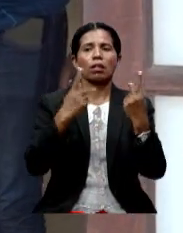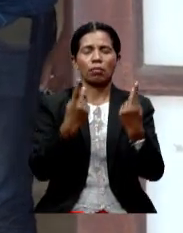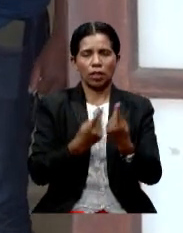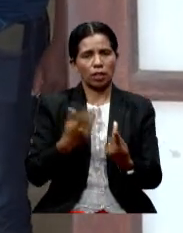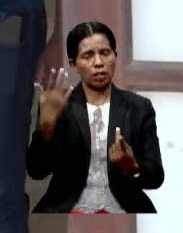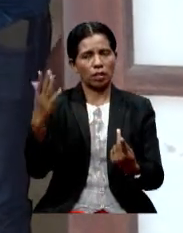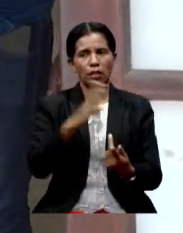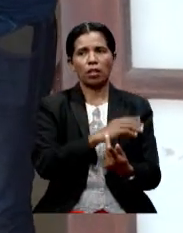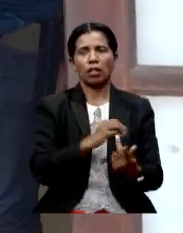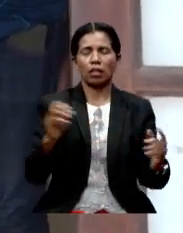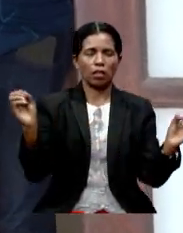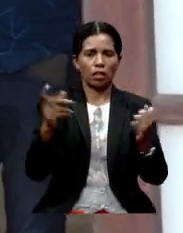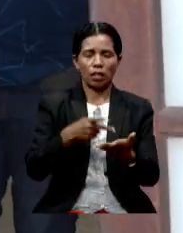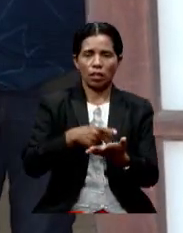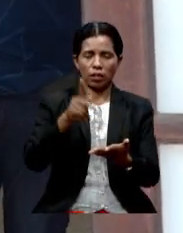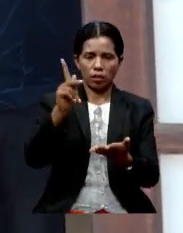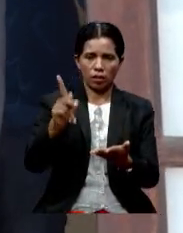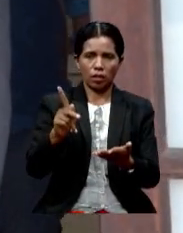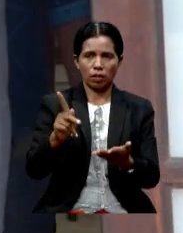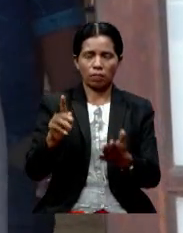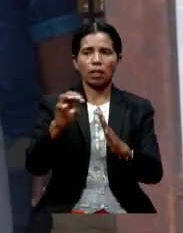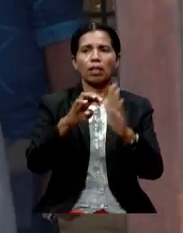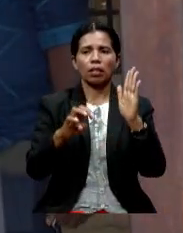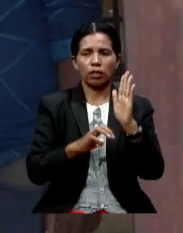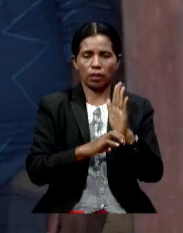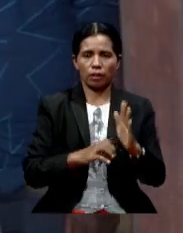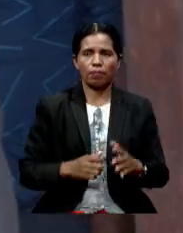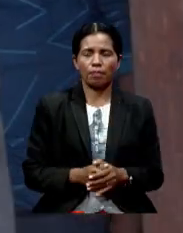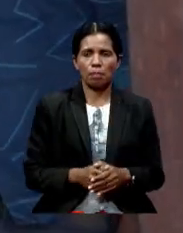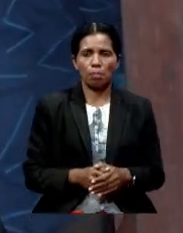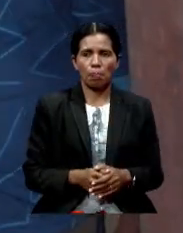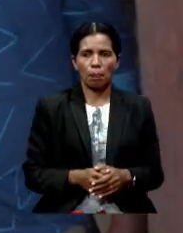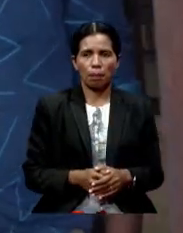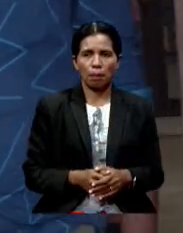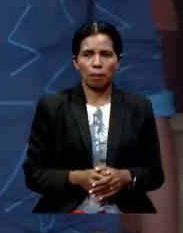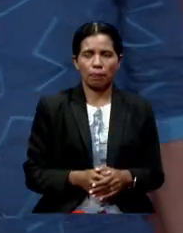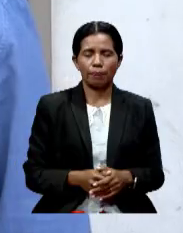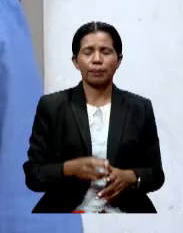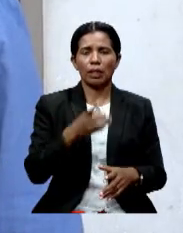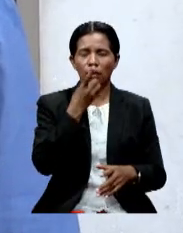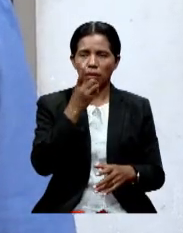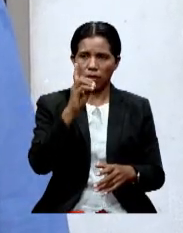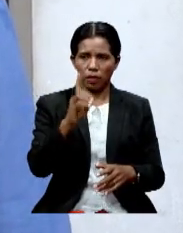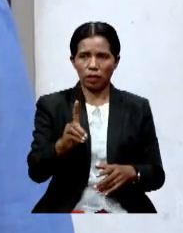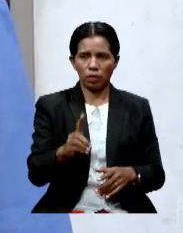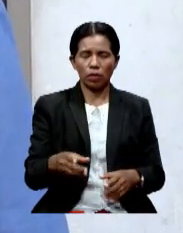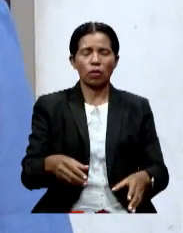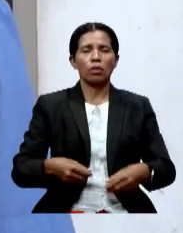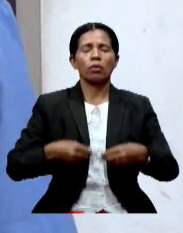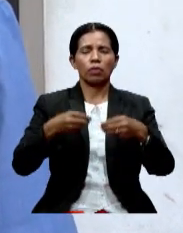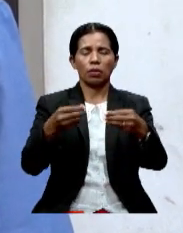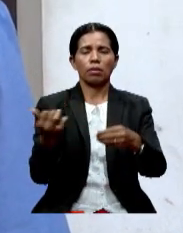refere, nune la selo taxa ba estado. A decisão nebe ma bom infote basira na